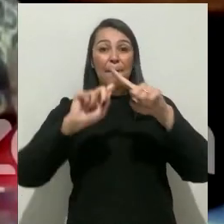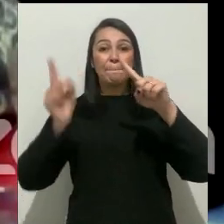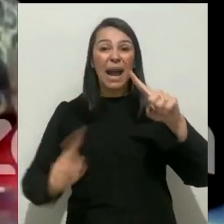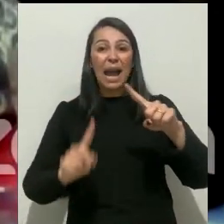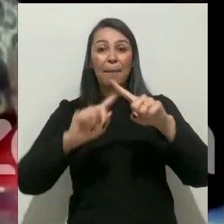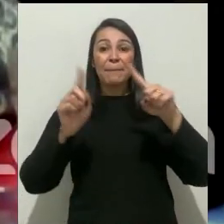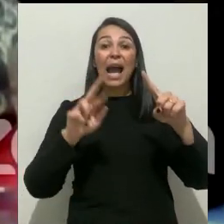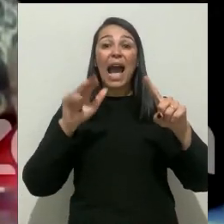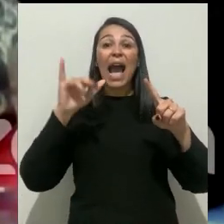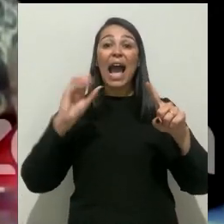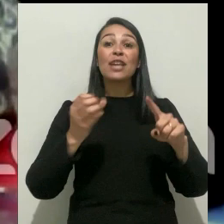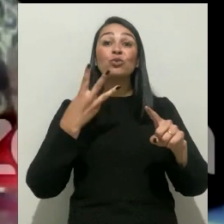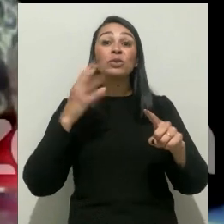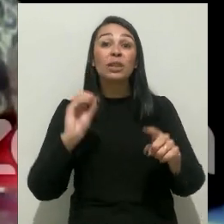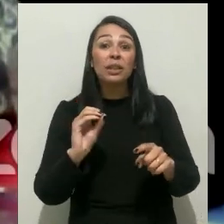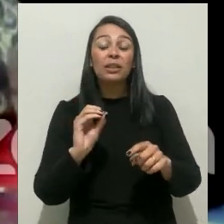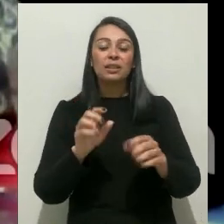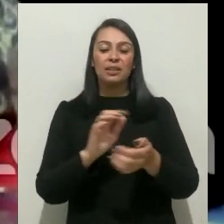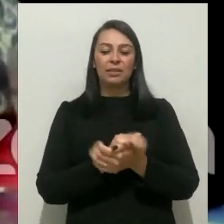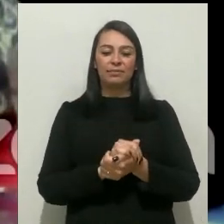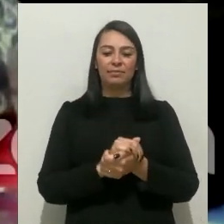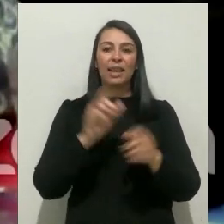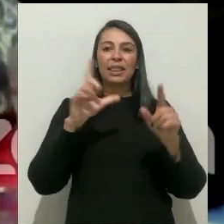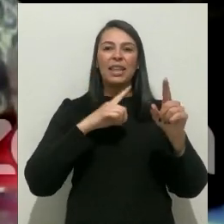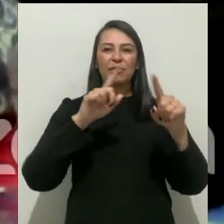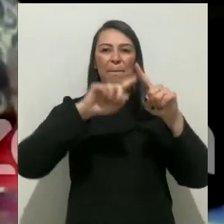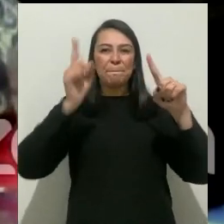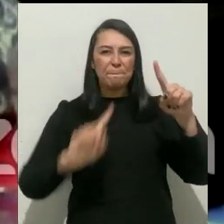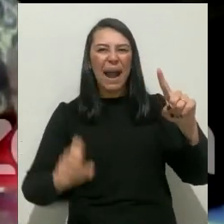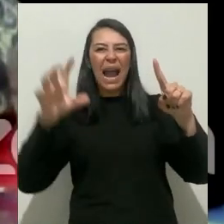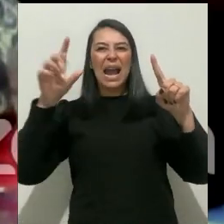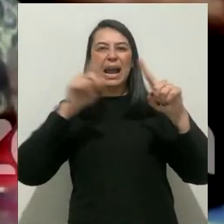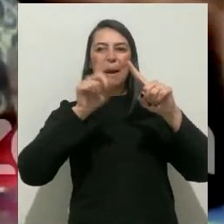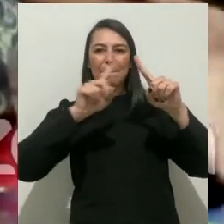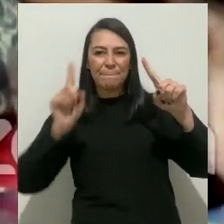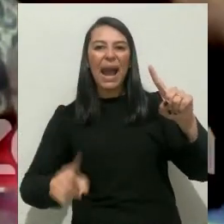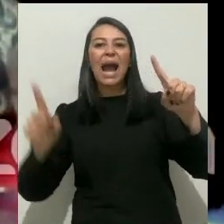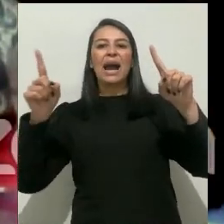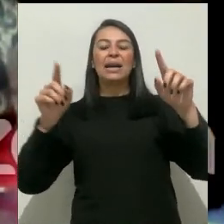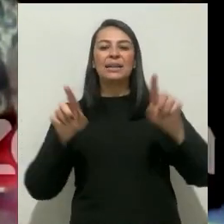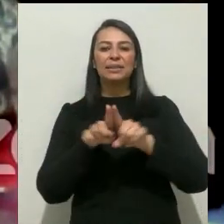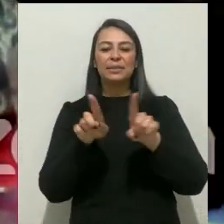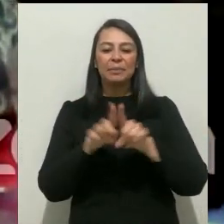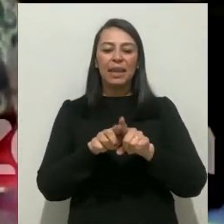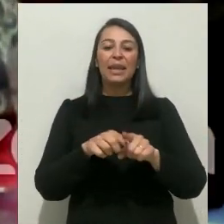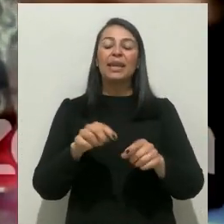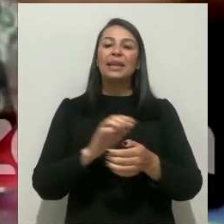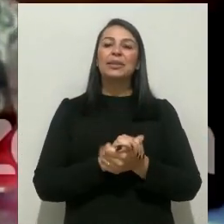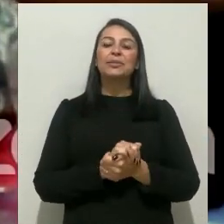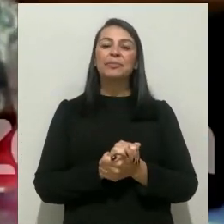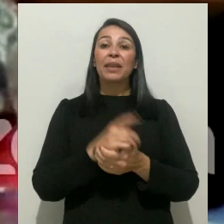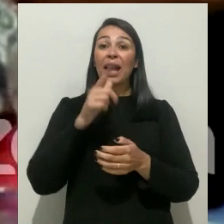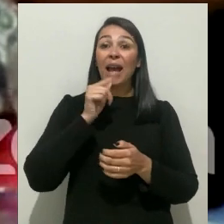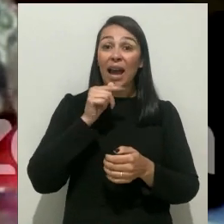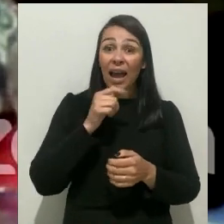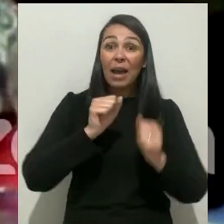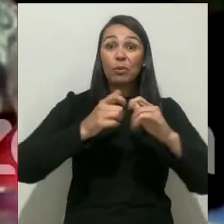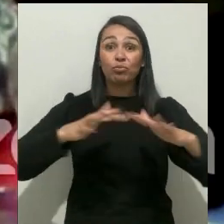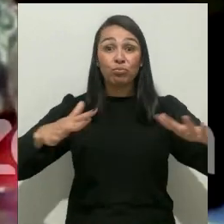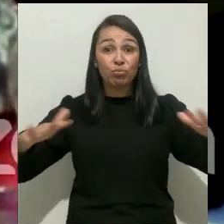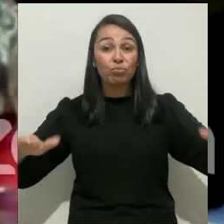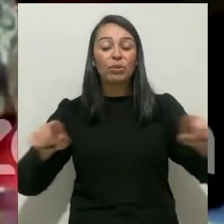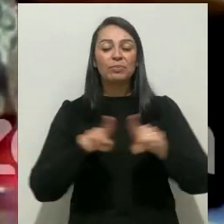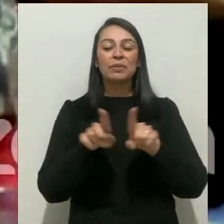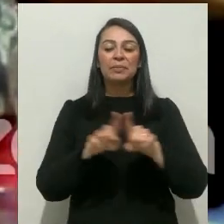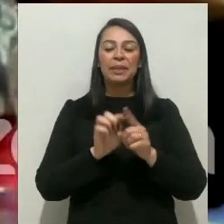30 raios. A história da água, A lembra? água da água também. Água. Para disso, não, vamos contar, está no livro. Deixa aí. Tem que ter alguma